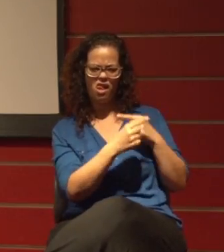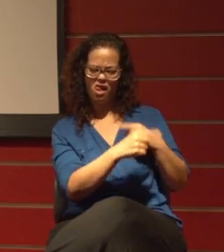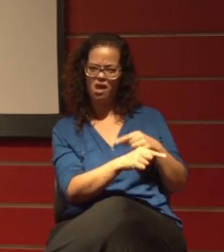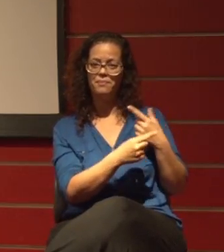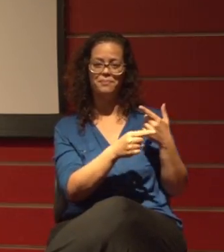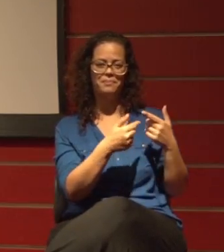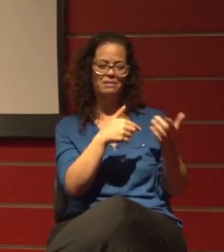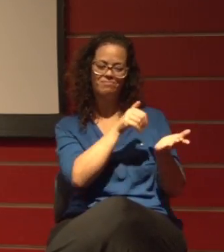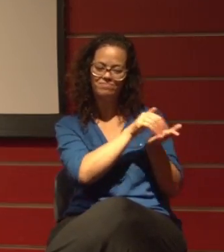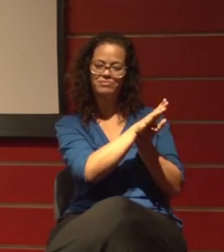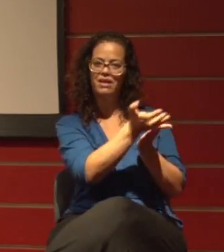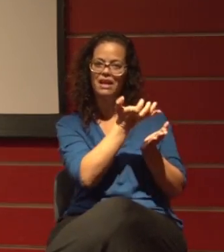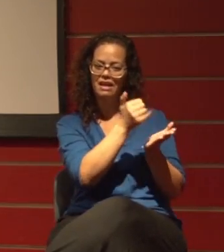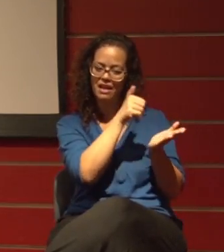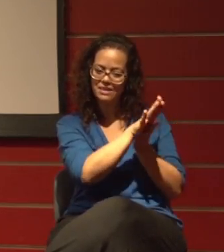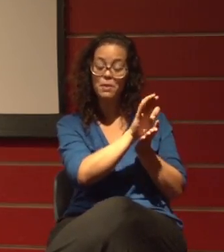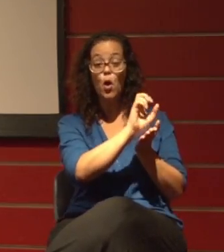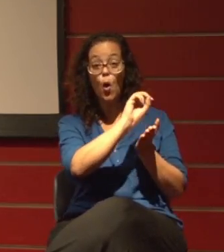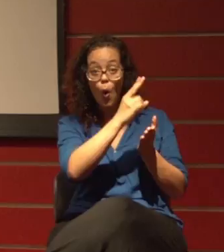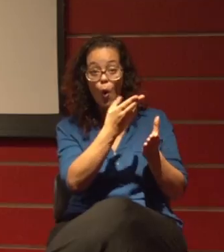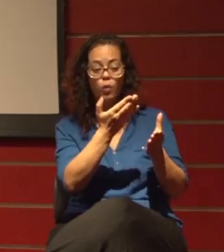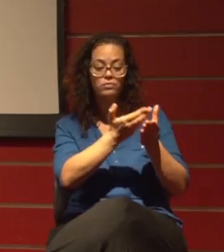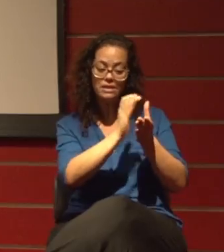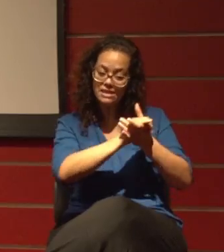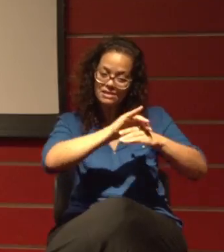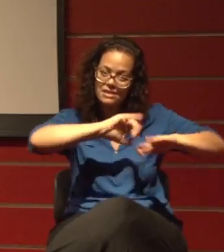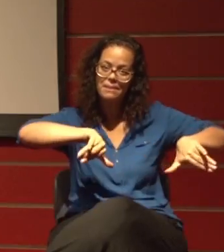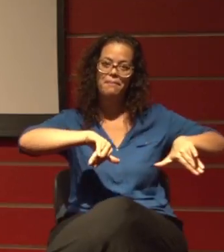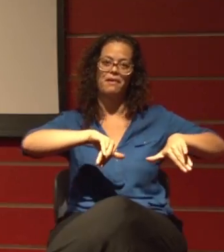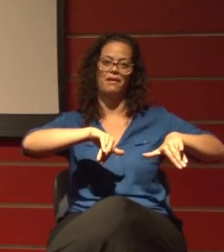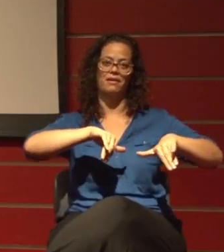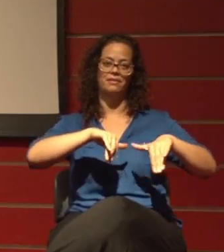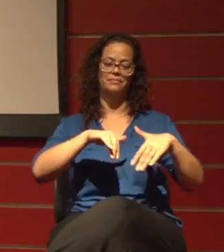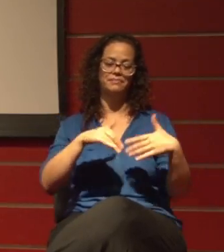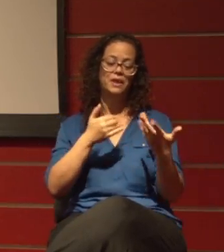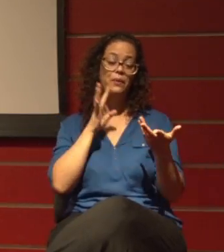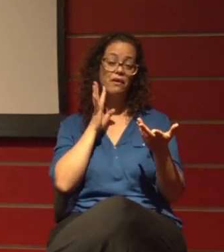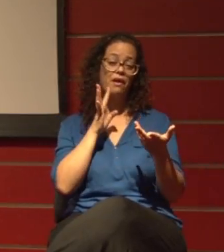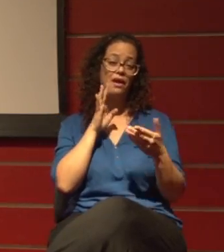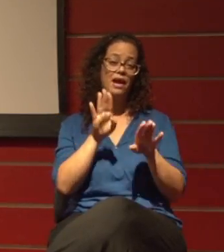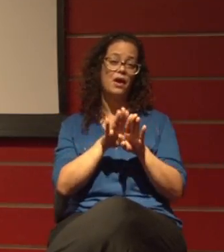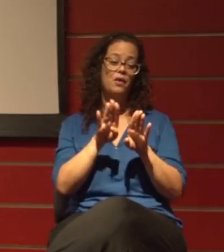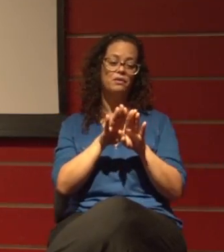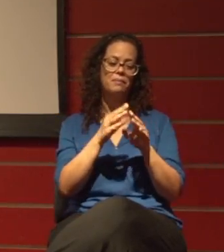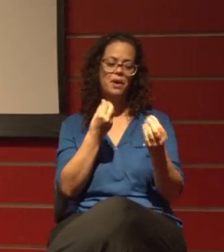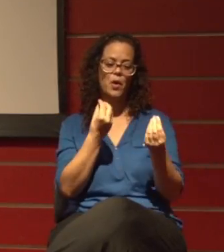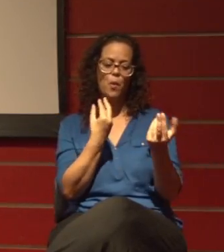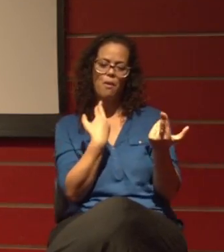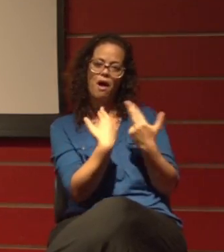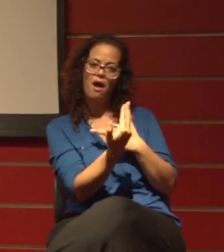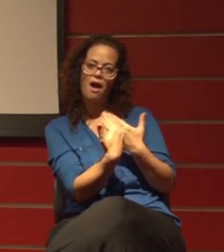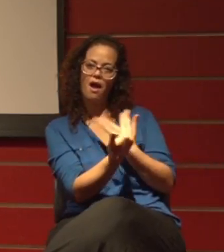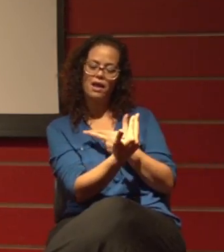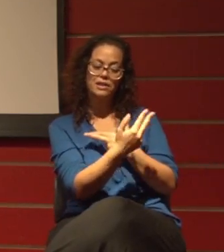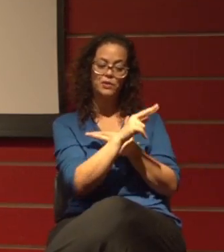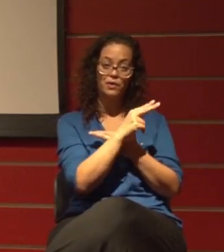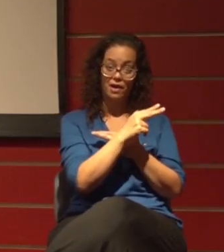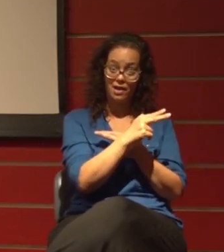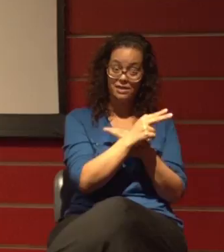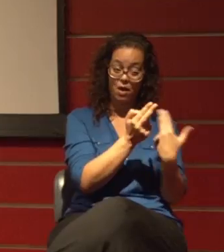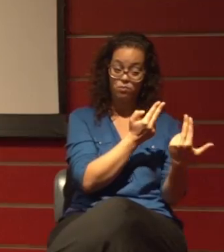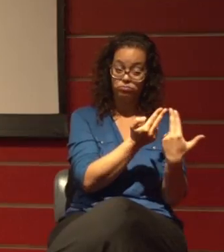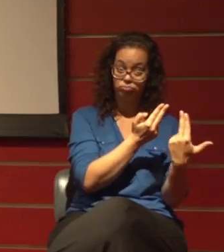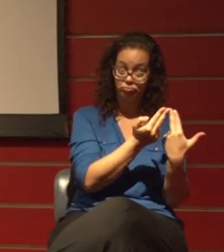saiam dali ou mudem dali ou se separem né então e é é é legal ver também a relação que se estabelece tanto entre o